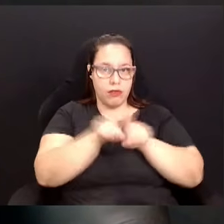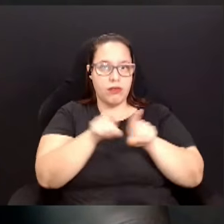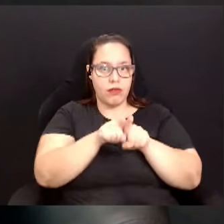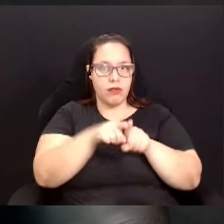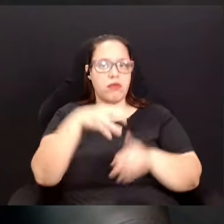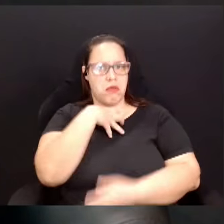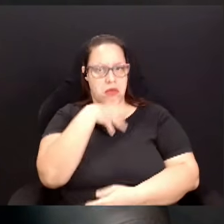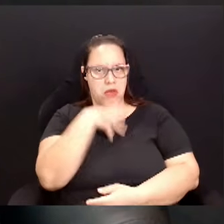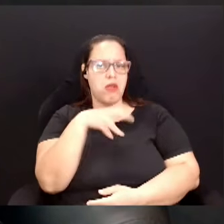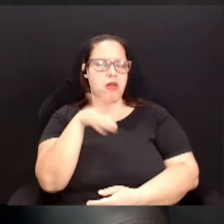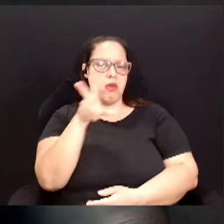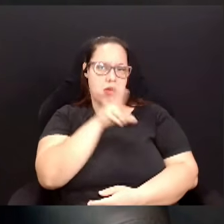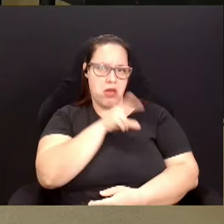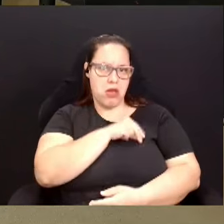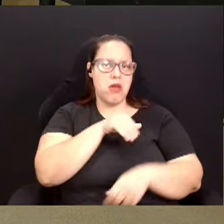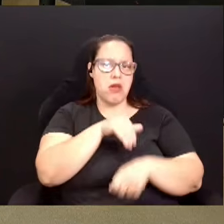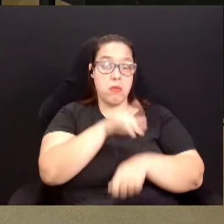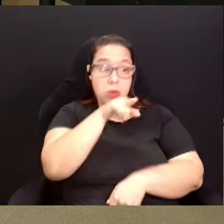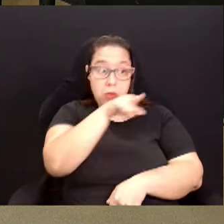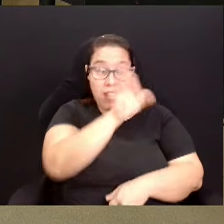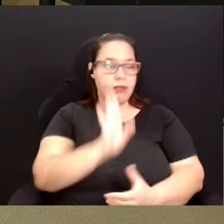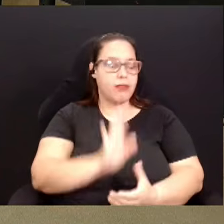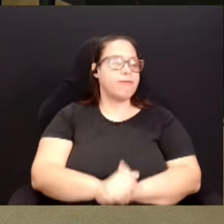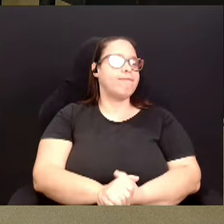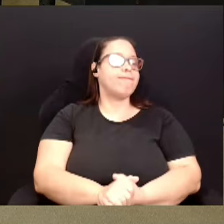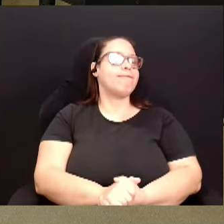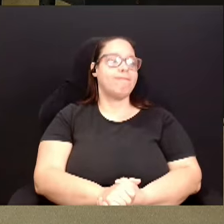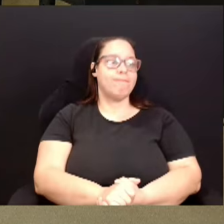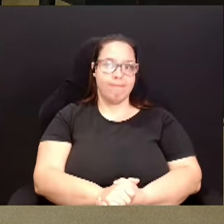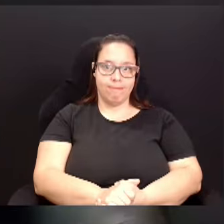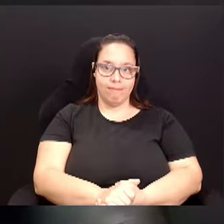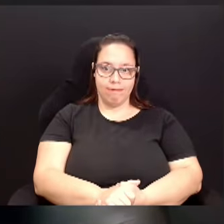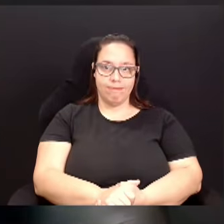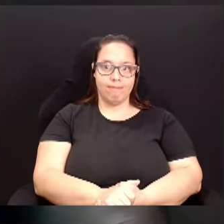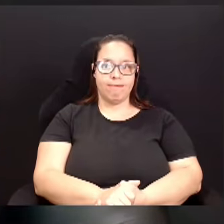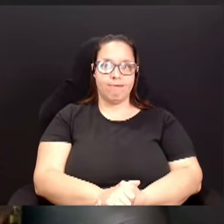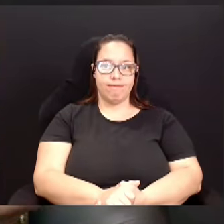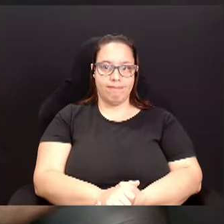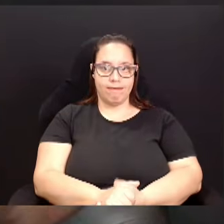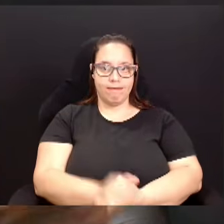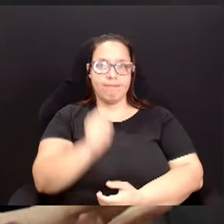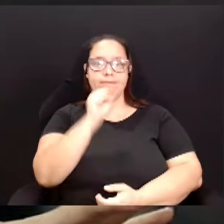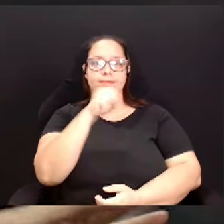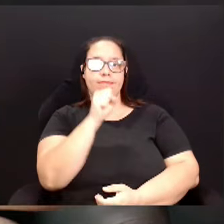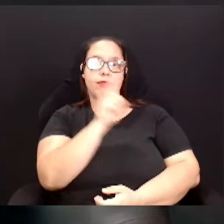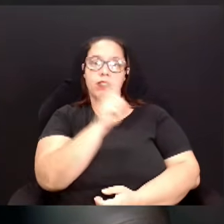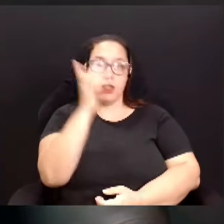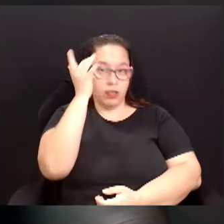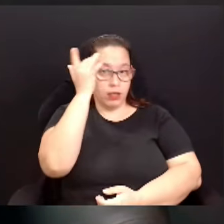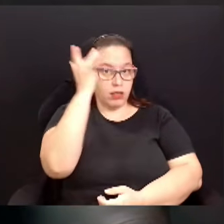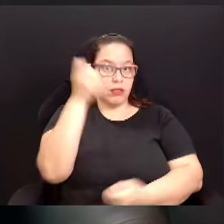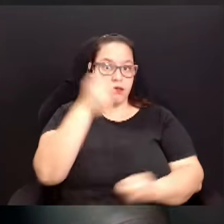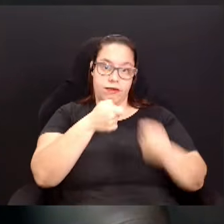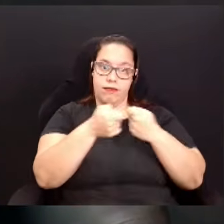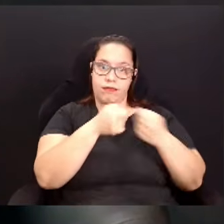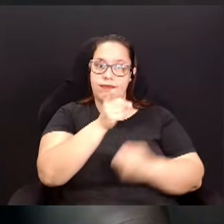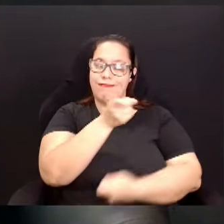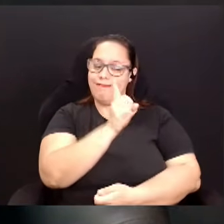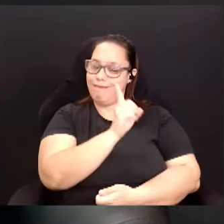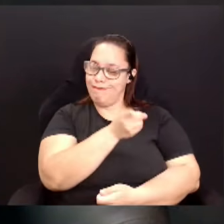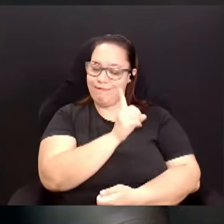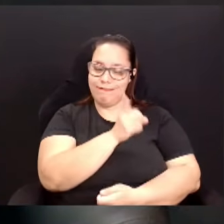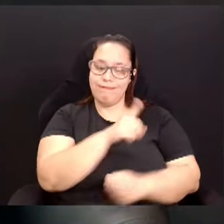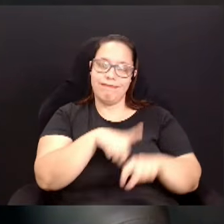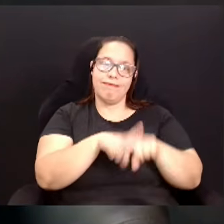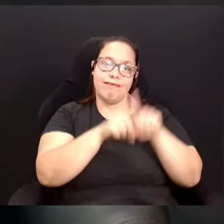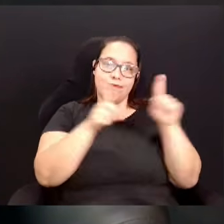muito mais que você. Né? Então, assim, é isso. Não é fácil lidar? Não. Né? Mas esse olhar faz a